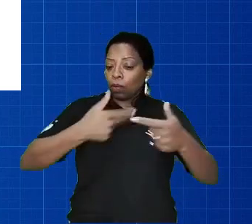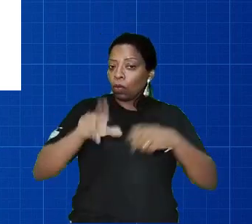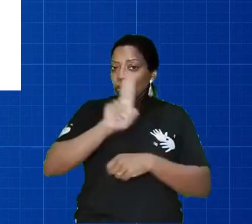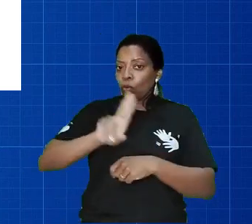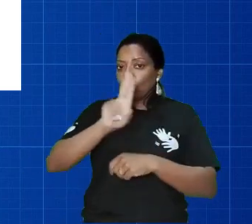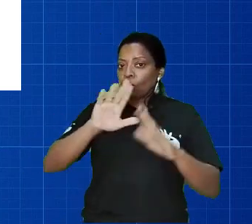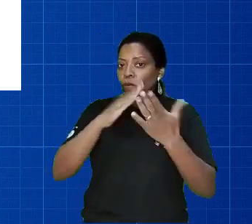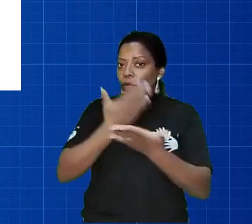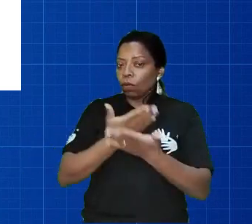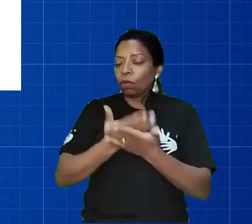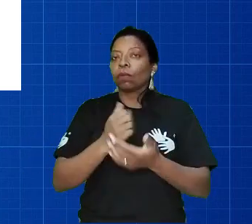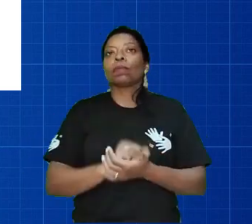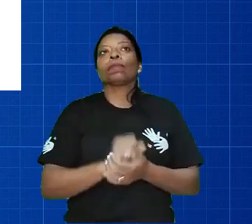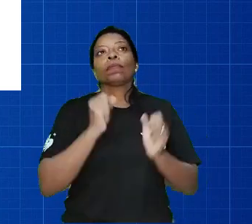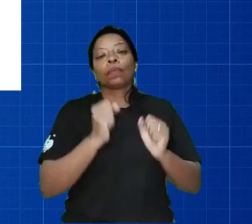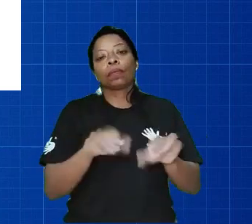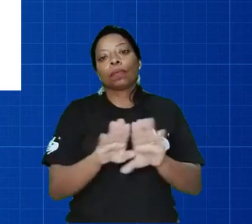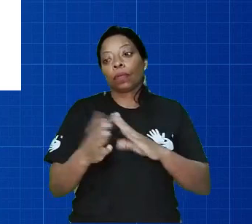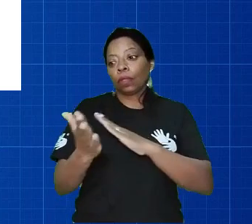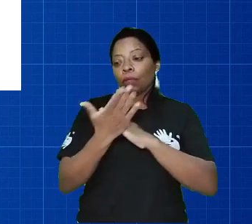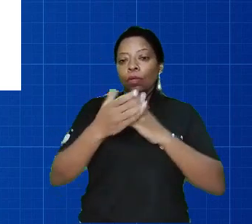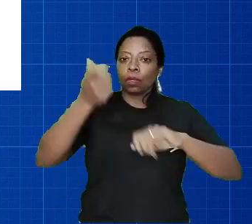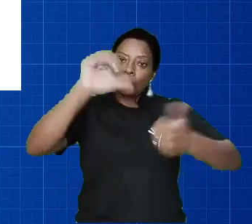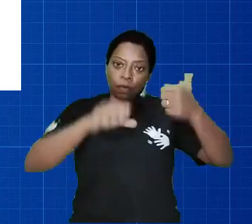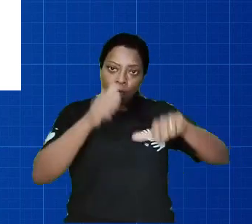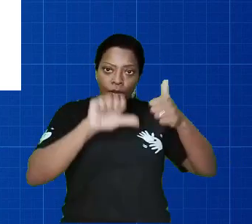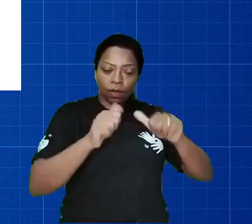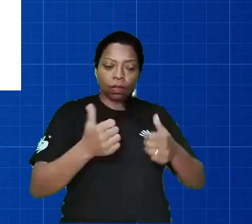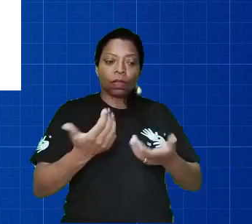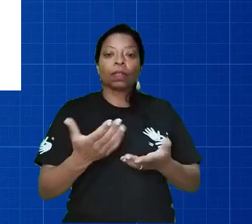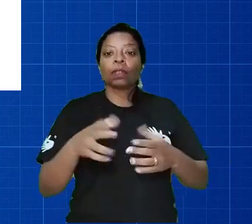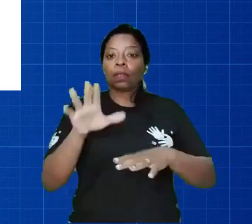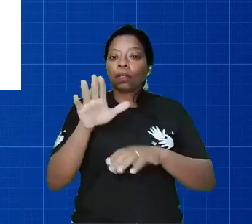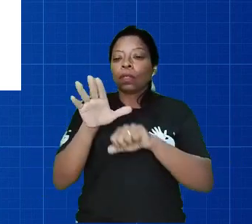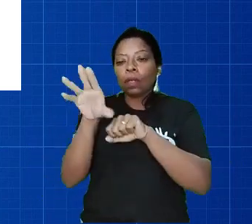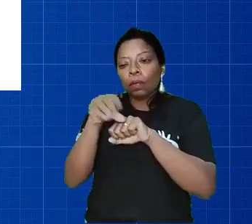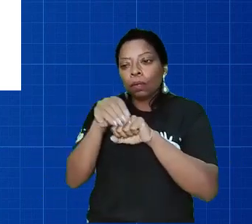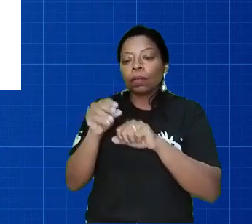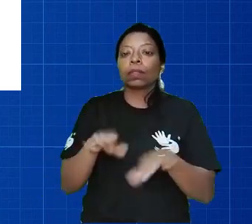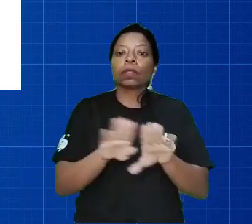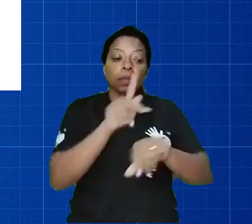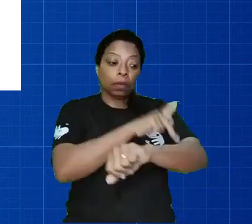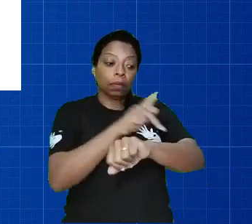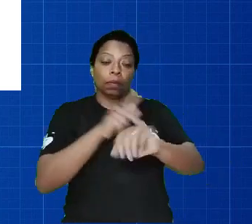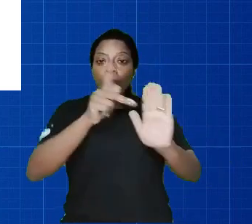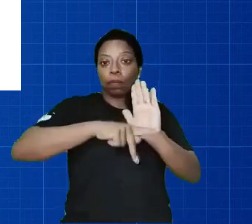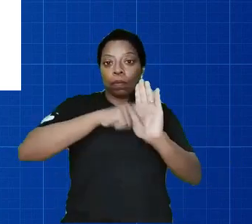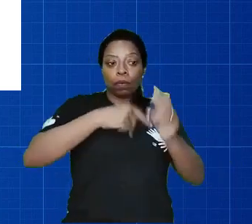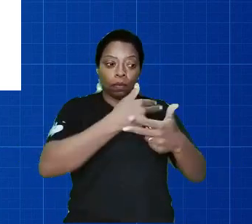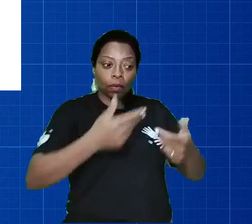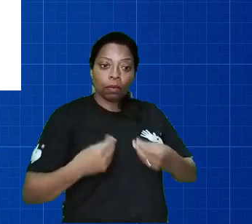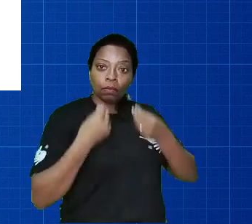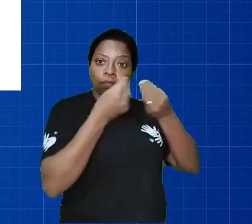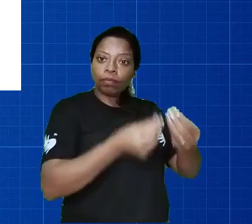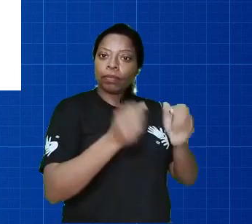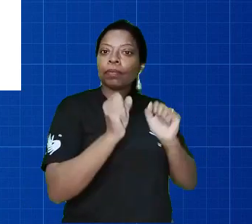aquisição de materiais para avaliação de aprendizagem, para a implementação do projeto pedagógico, enfim,